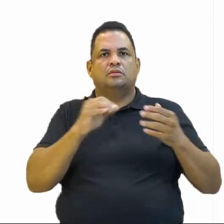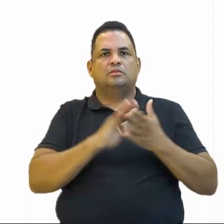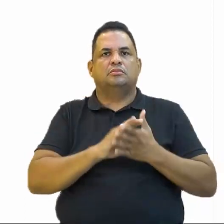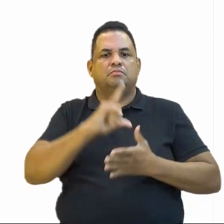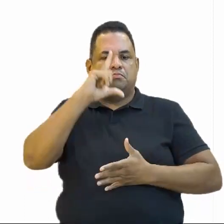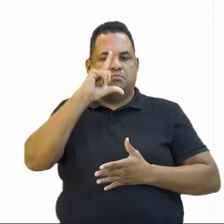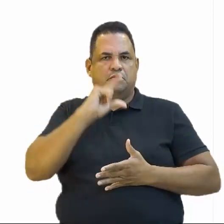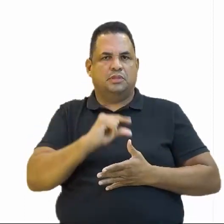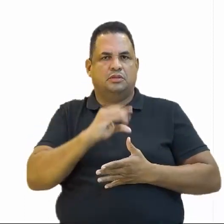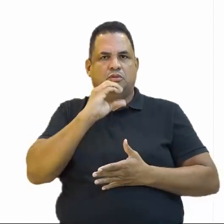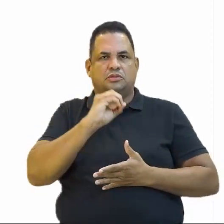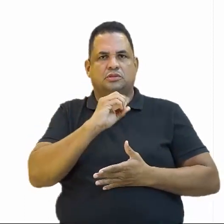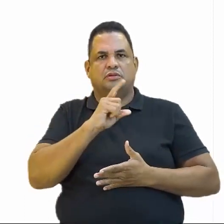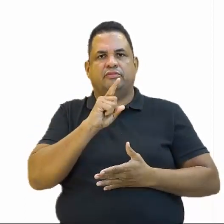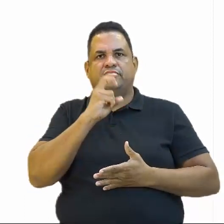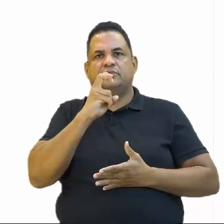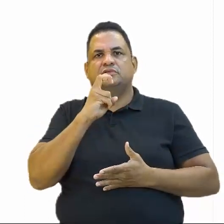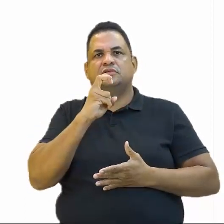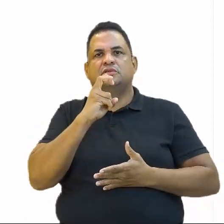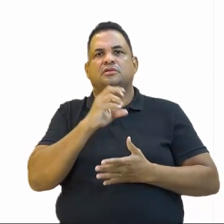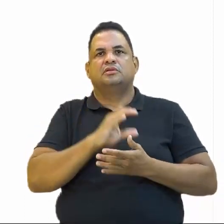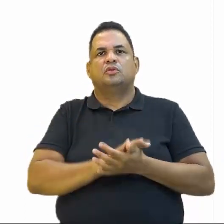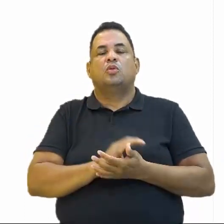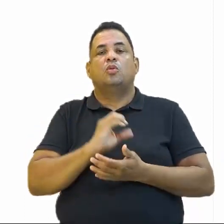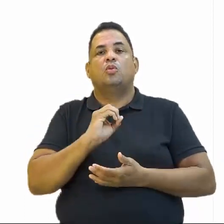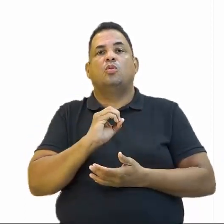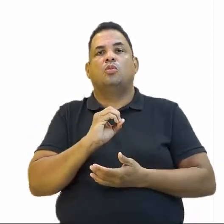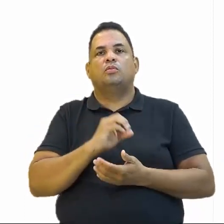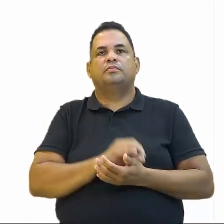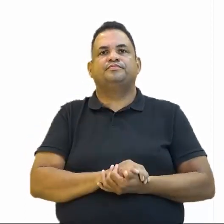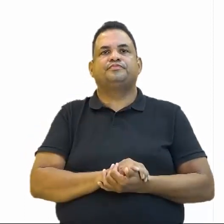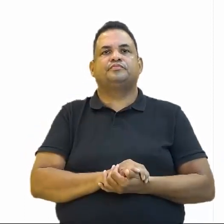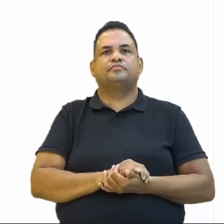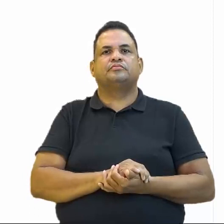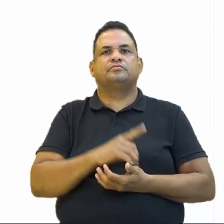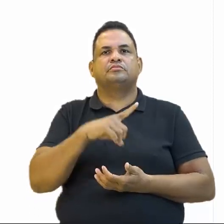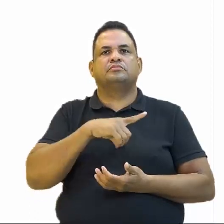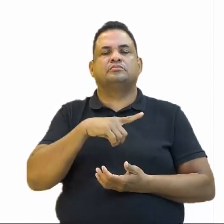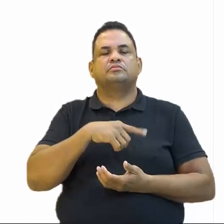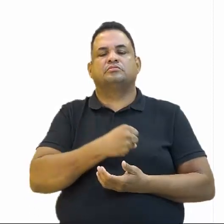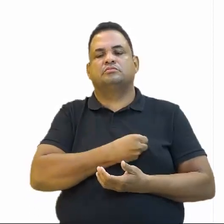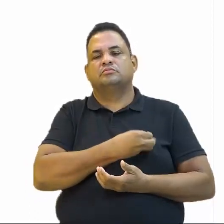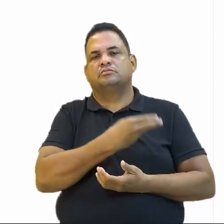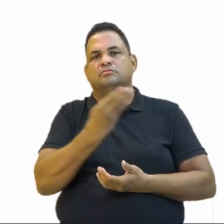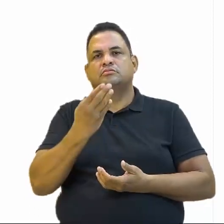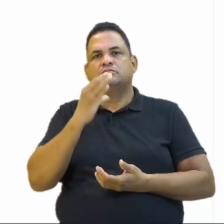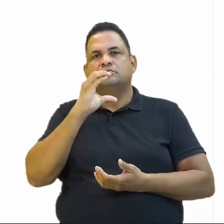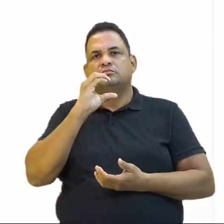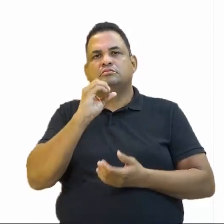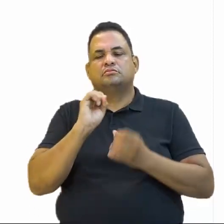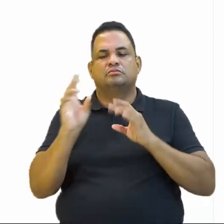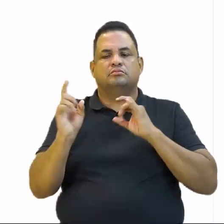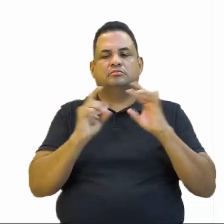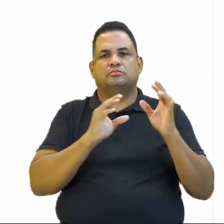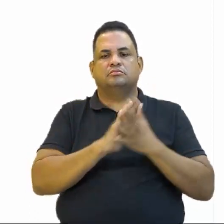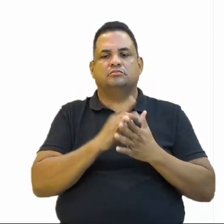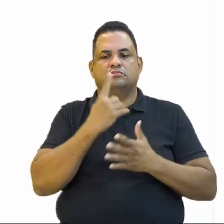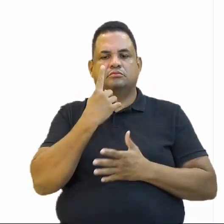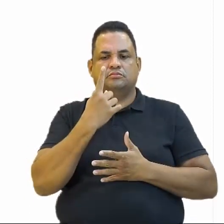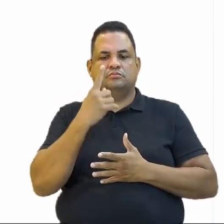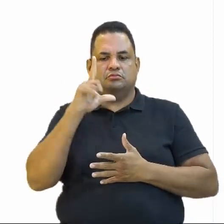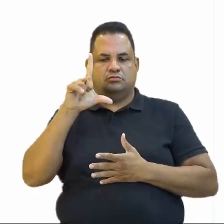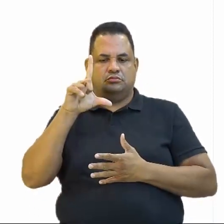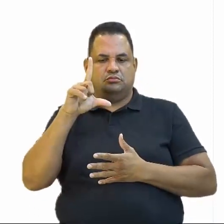menor que 0,5%, ou seja, a gente tem uma concentração para cada 1 litro